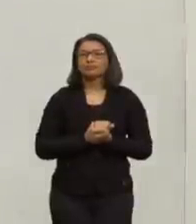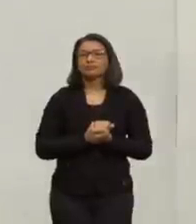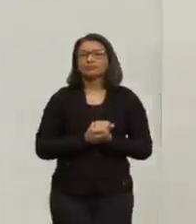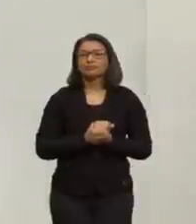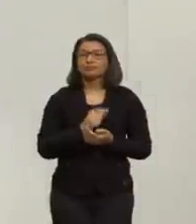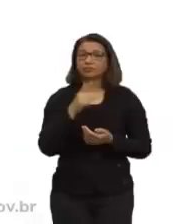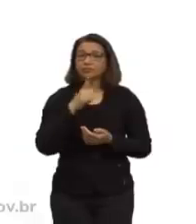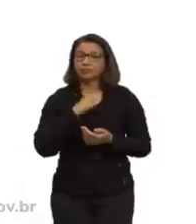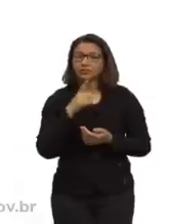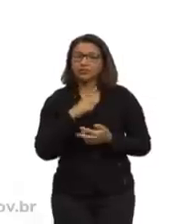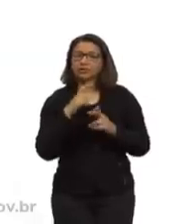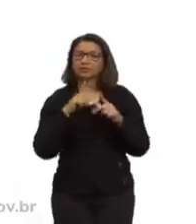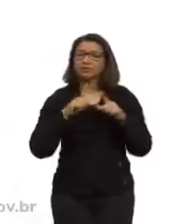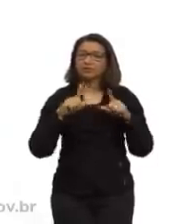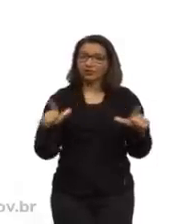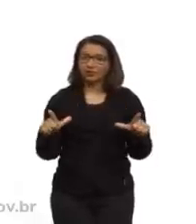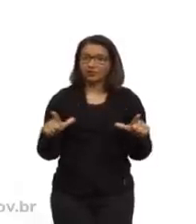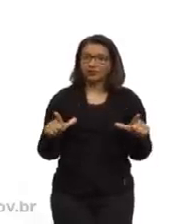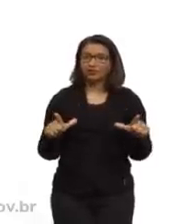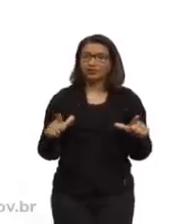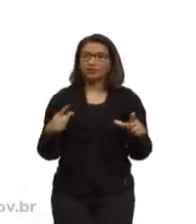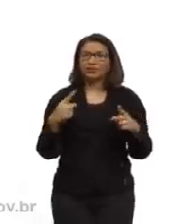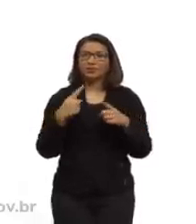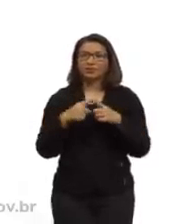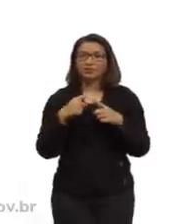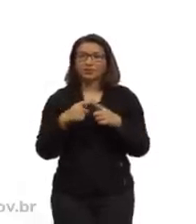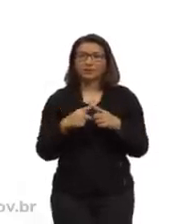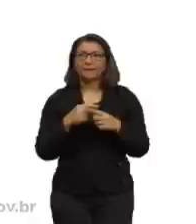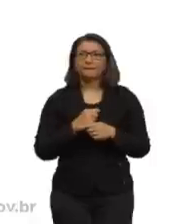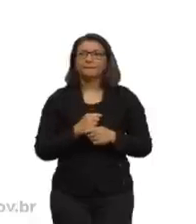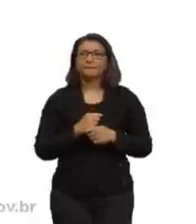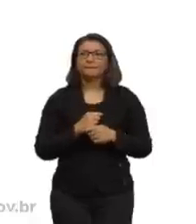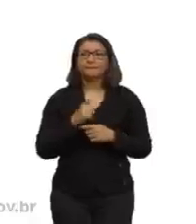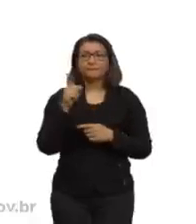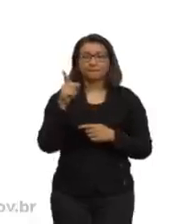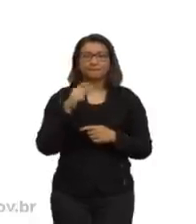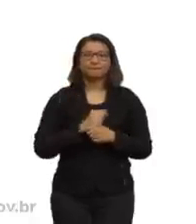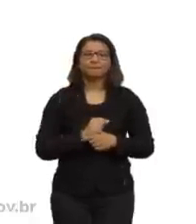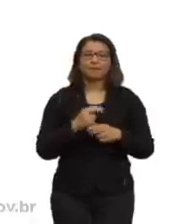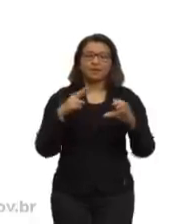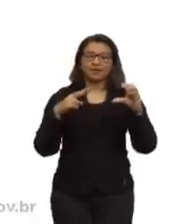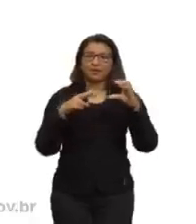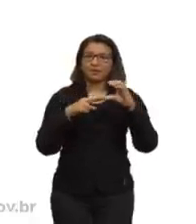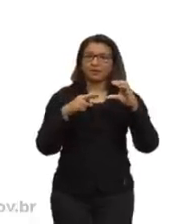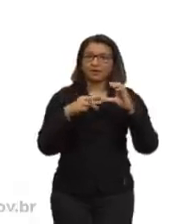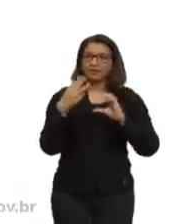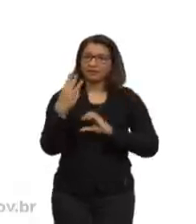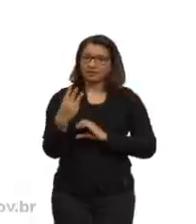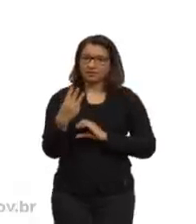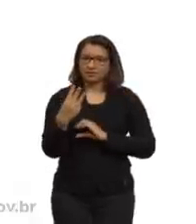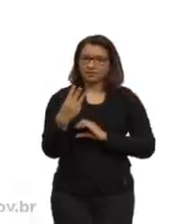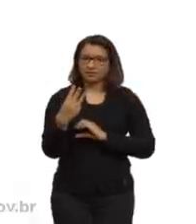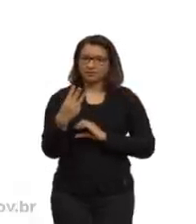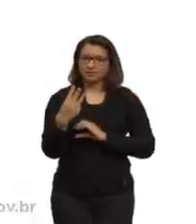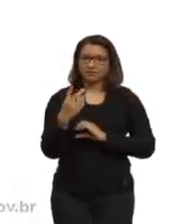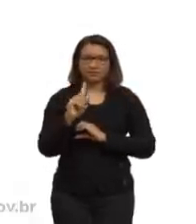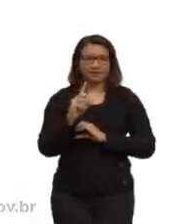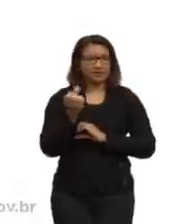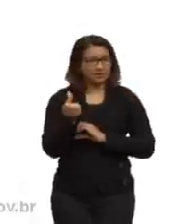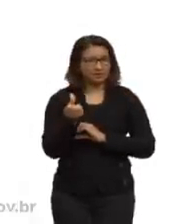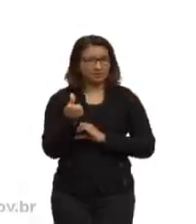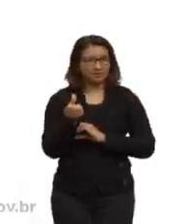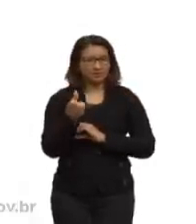Ainda tivemos sorte. Aqui está a questão que eu quero comentar. Essa questão ainda não foi... Poderia estar aqui